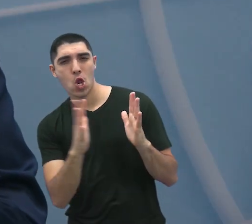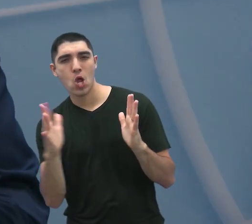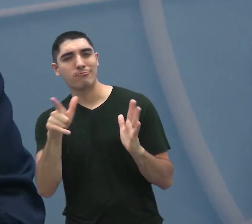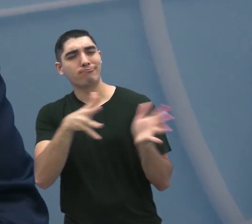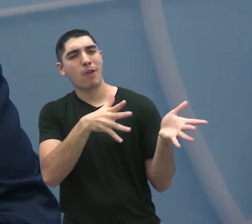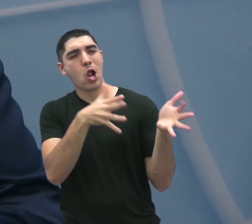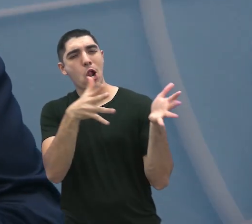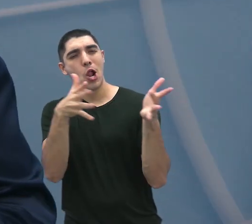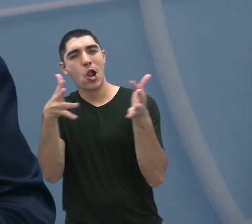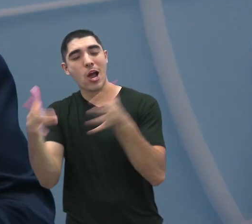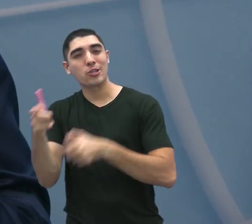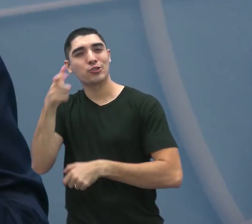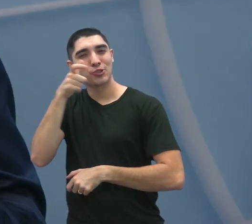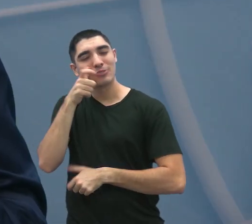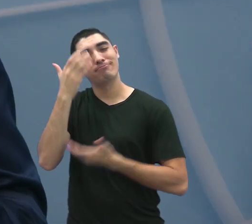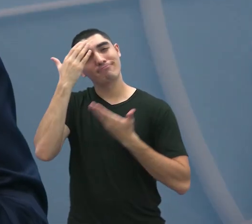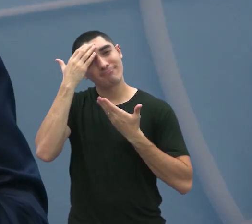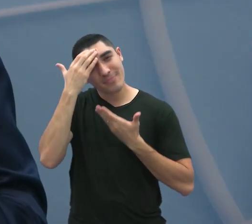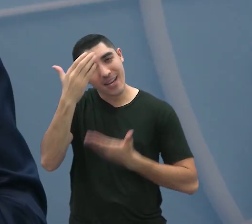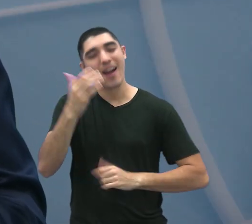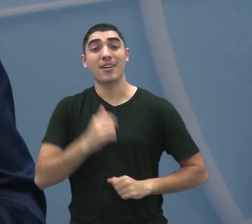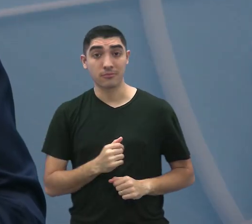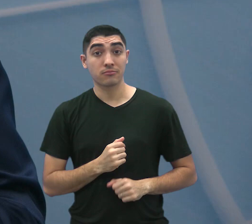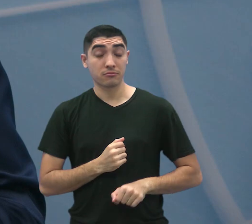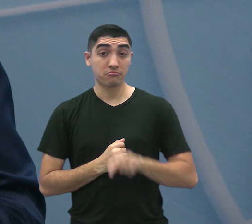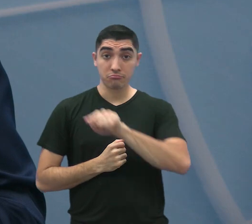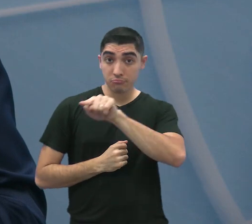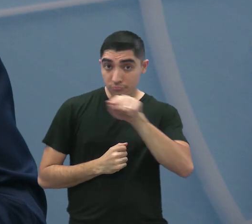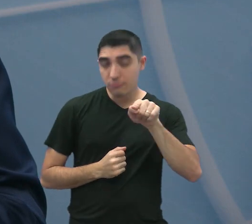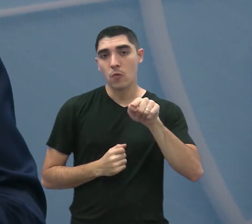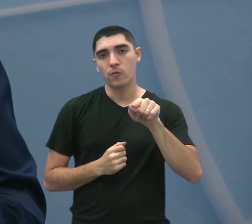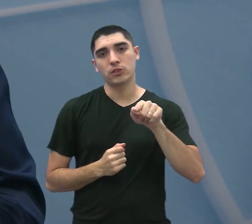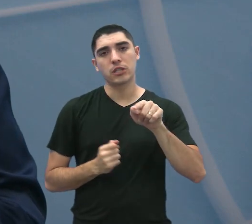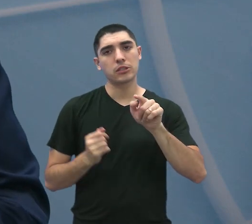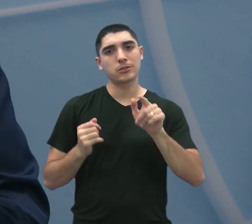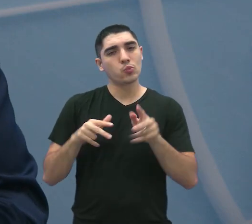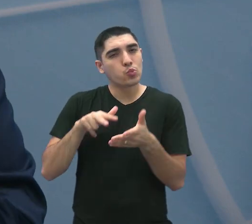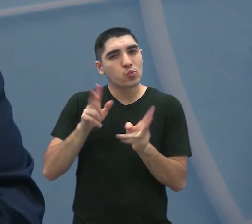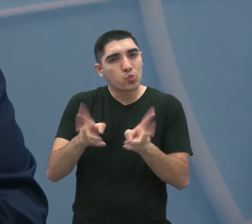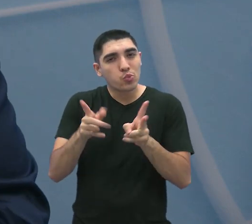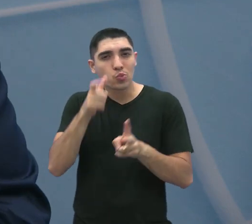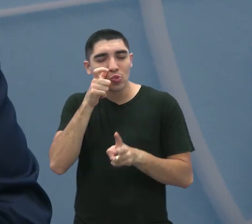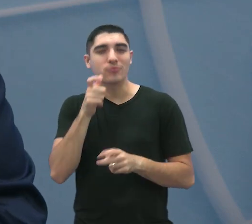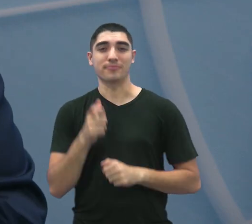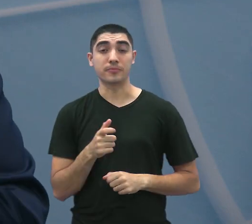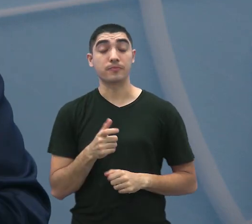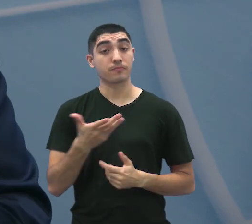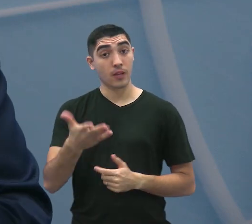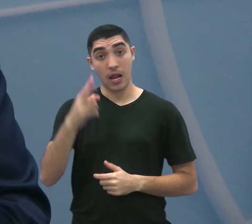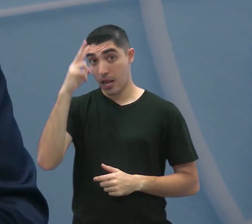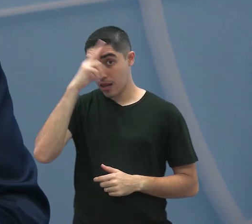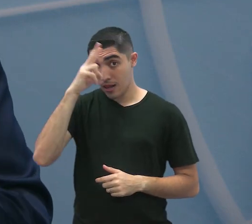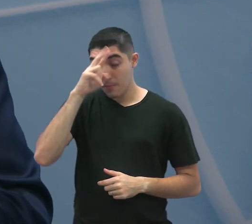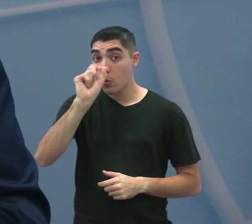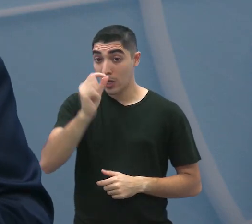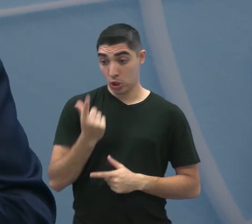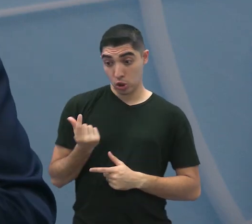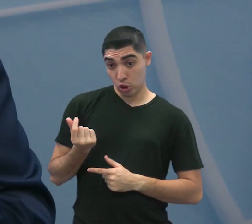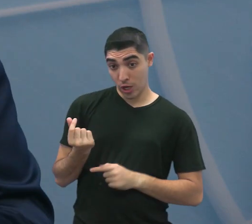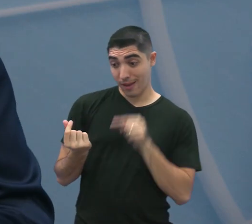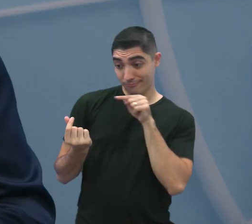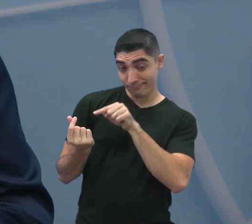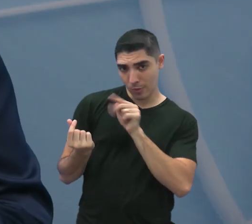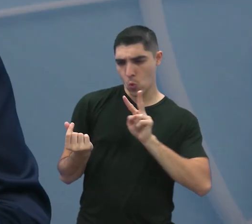nos acompanhando nesse assunto tão importante. Né? Você que está com a gente, muito obrigado. E lembre-se, gente, cuidar do